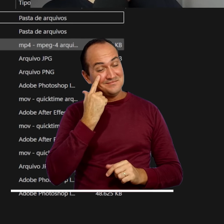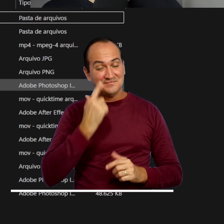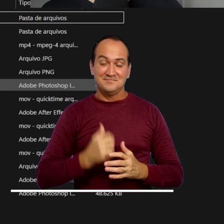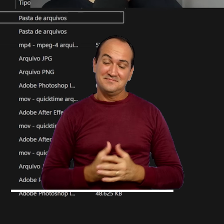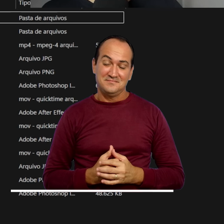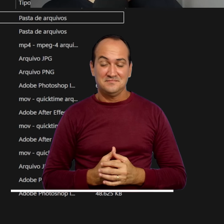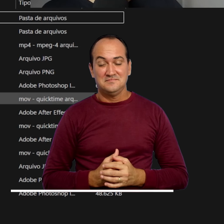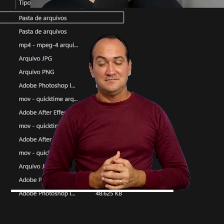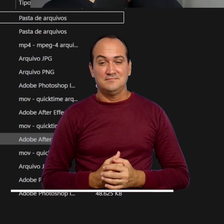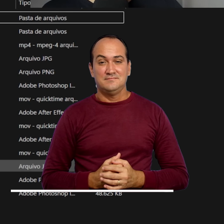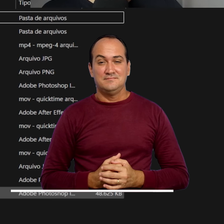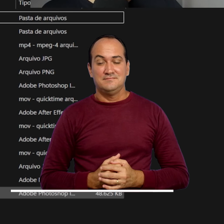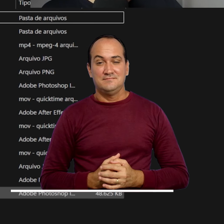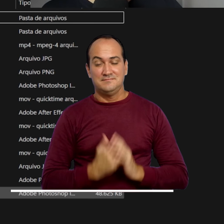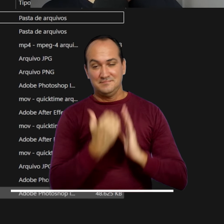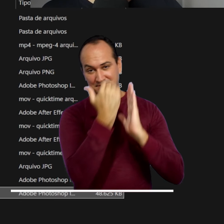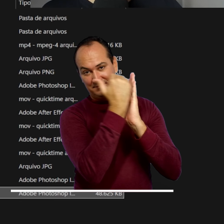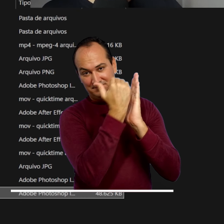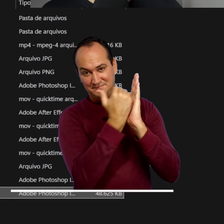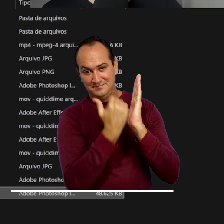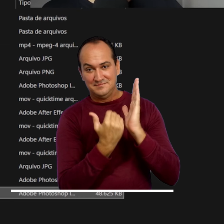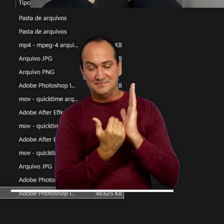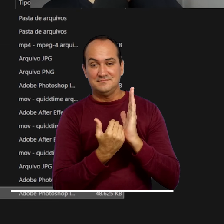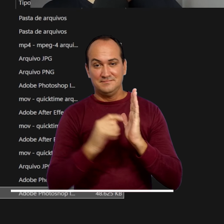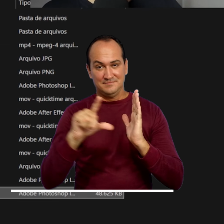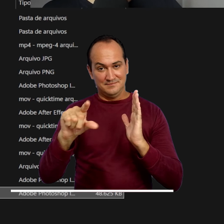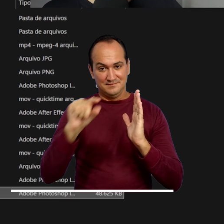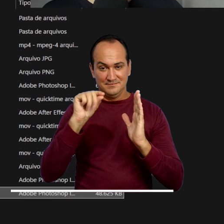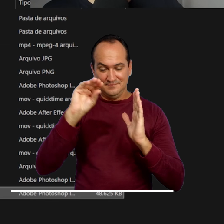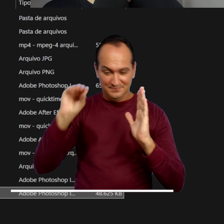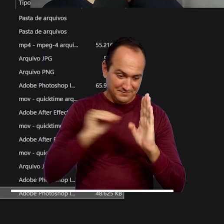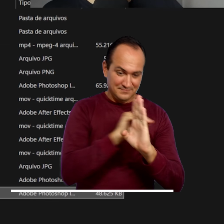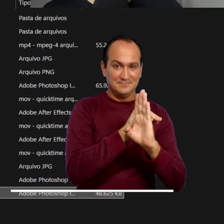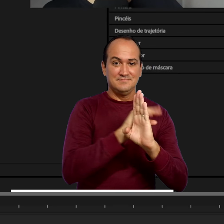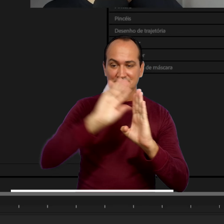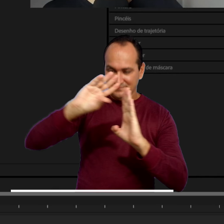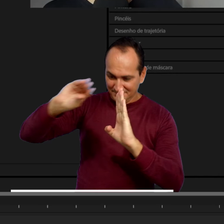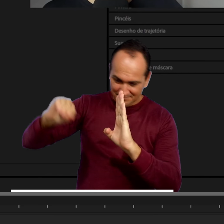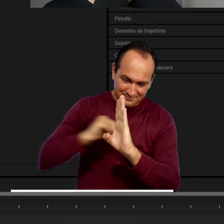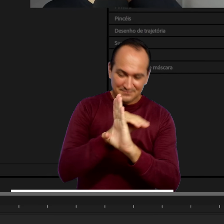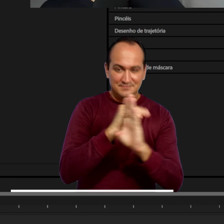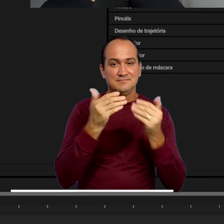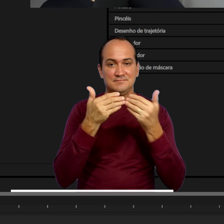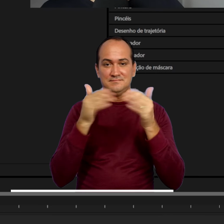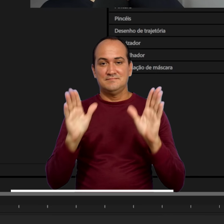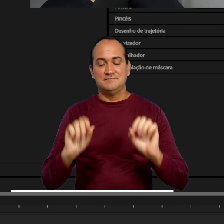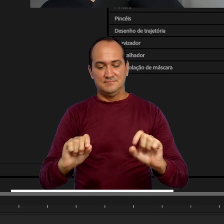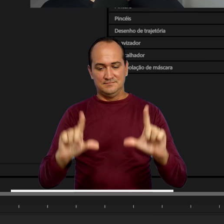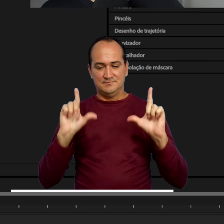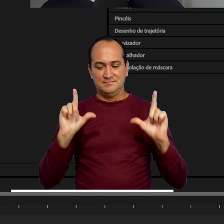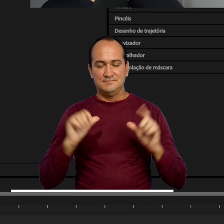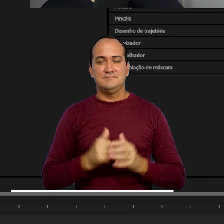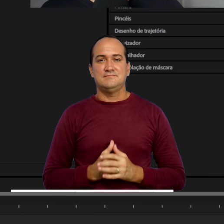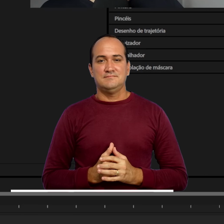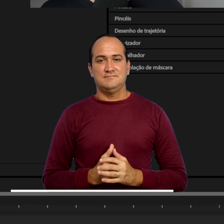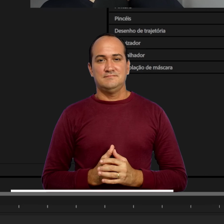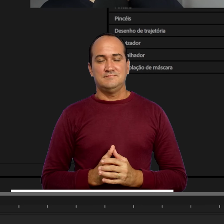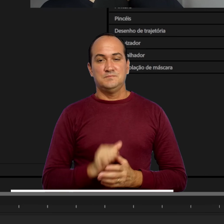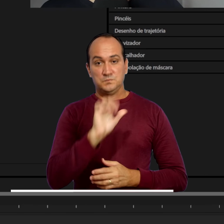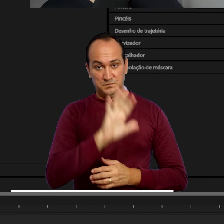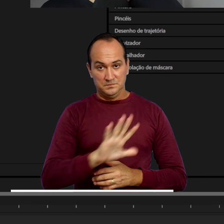aqui, é a nossa vista aqui, Serra Parallax, né? Vou arrastar ela para aqui. Ele abriu aqui, ó,